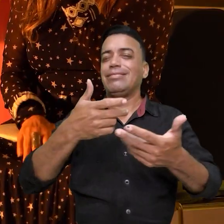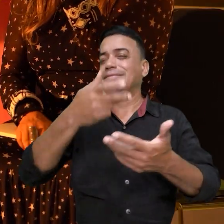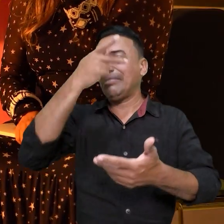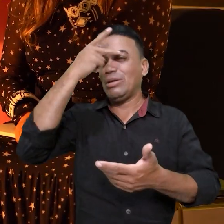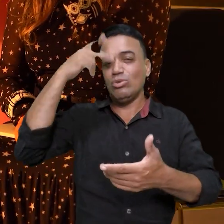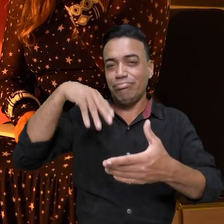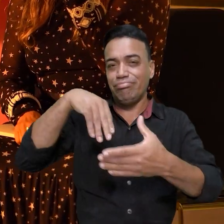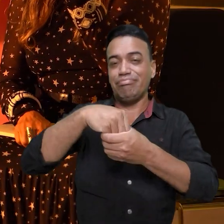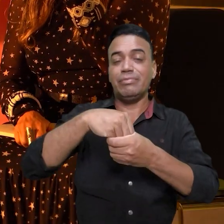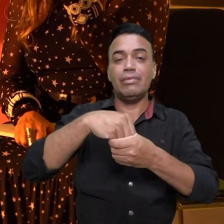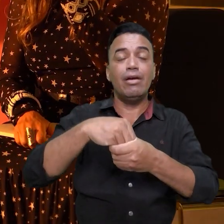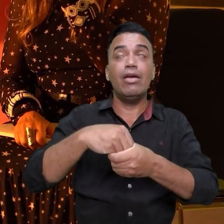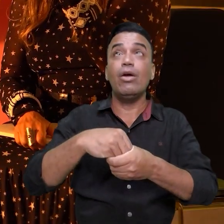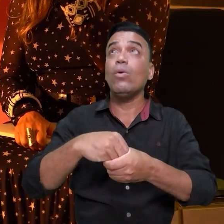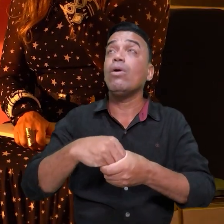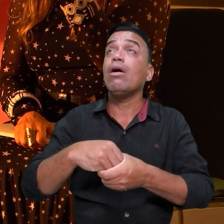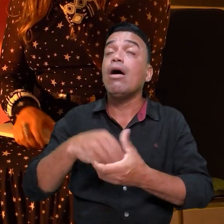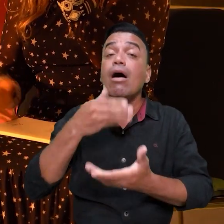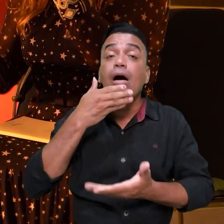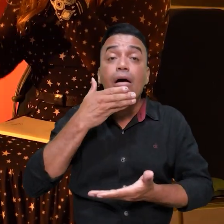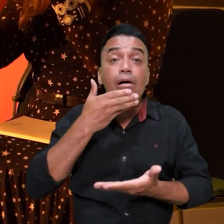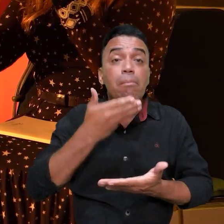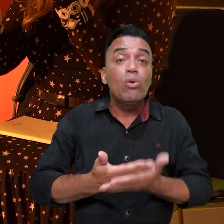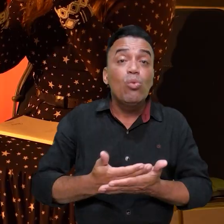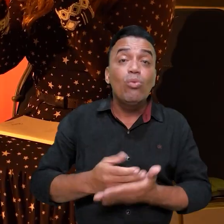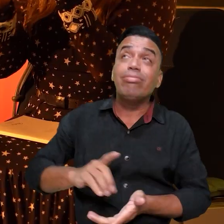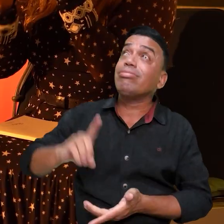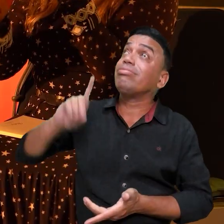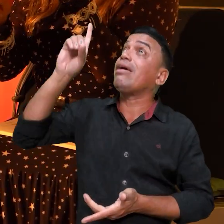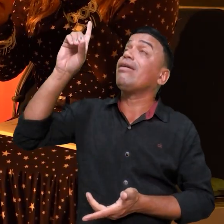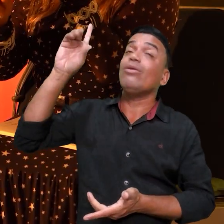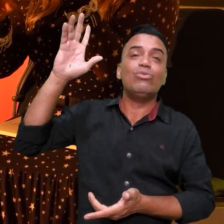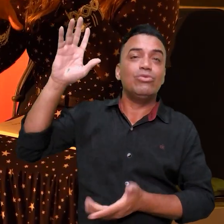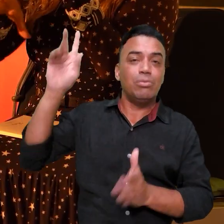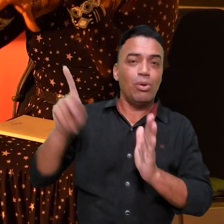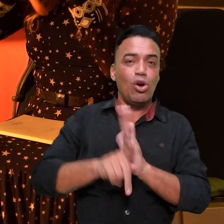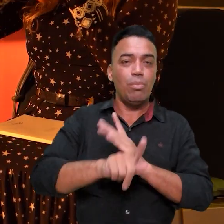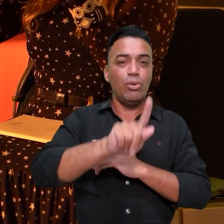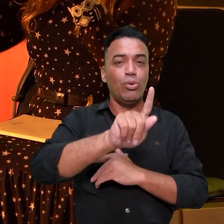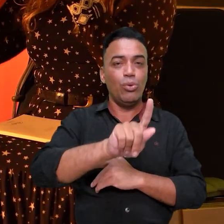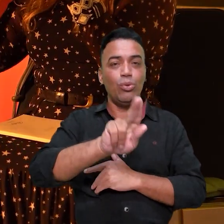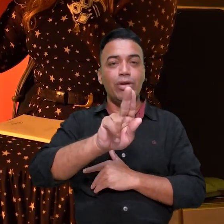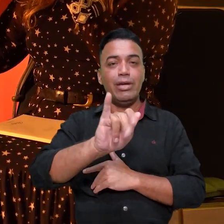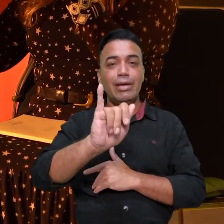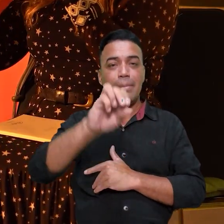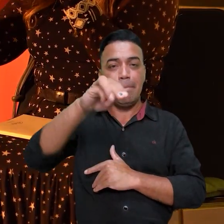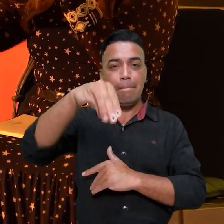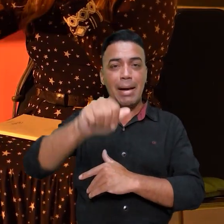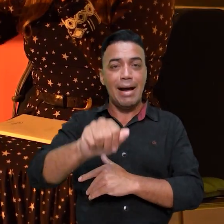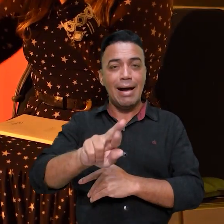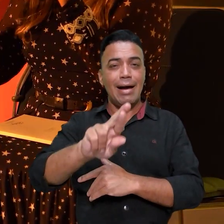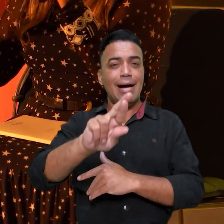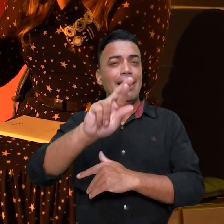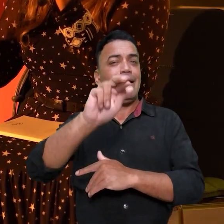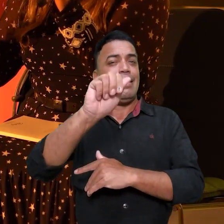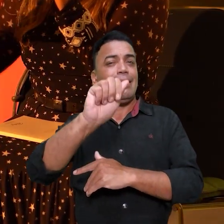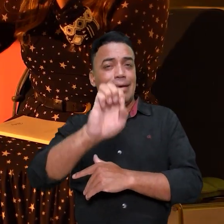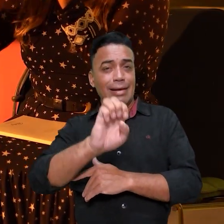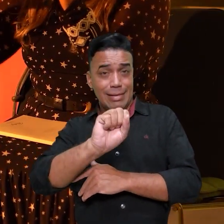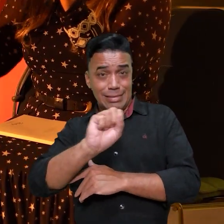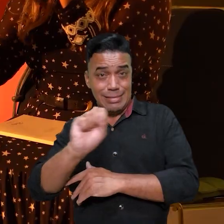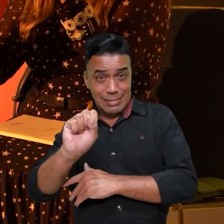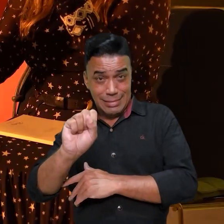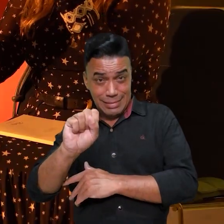eu falava assim, meu Deus! E o próprio Guimarães, cuja linguagem maravilhosa que